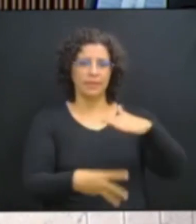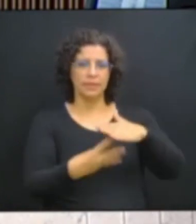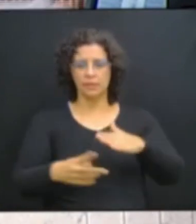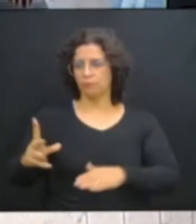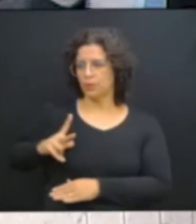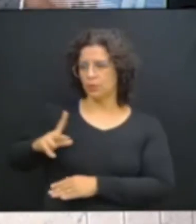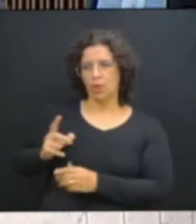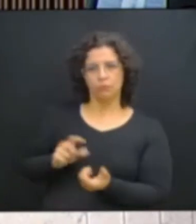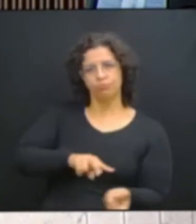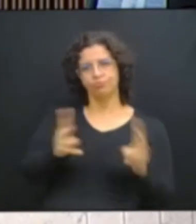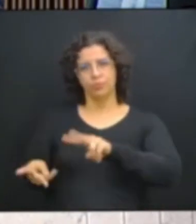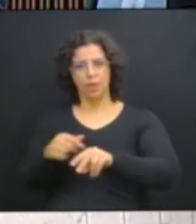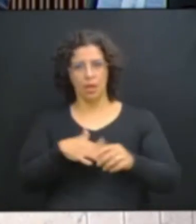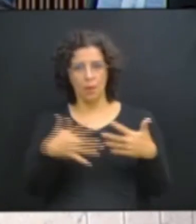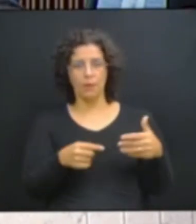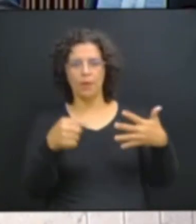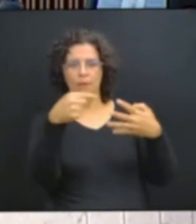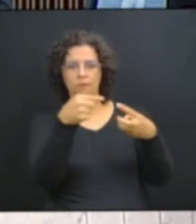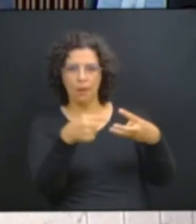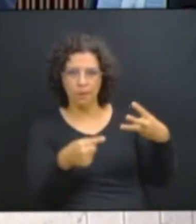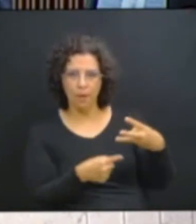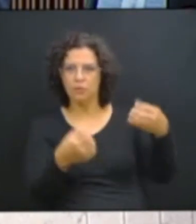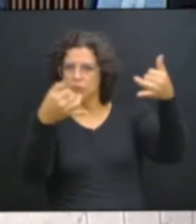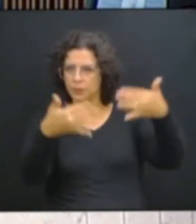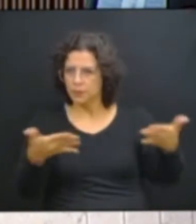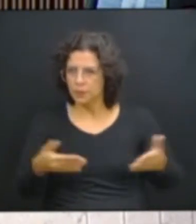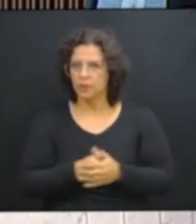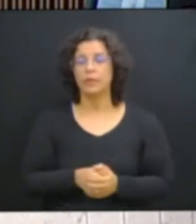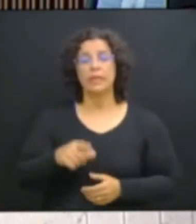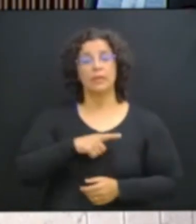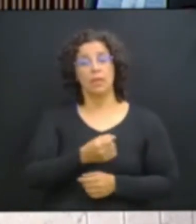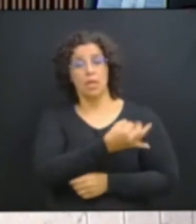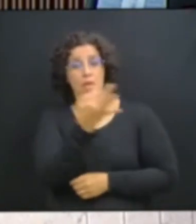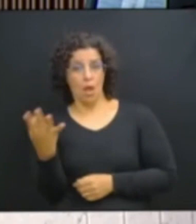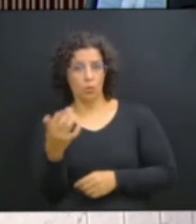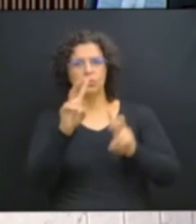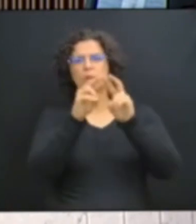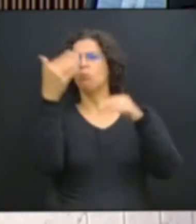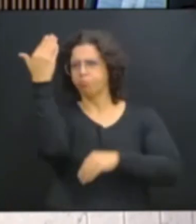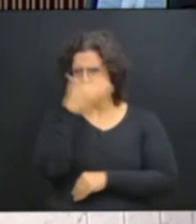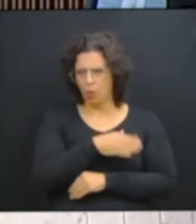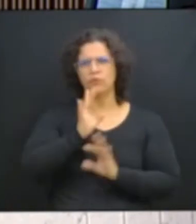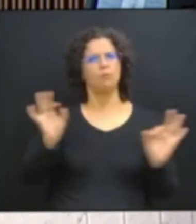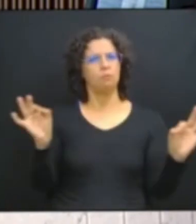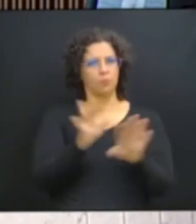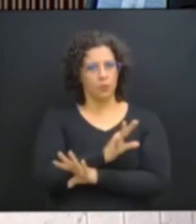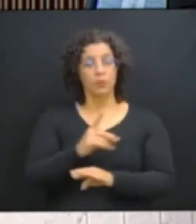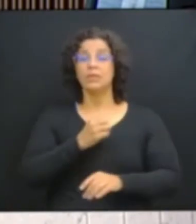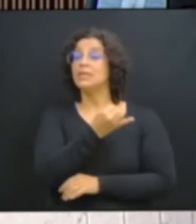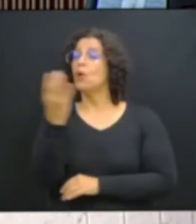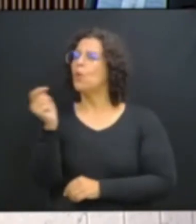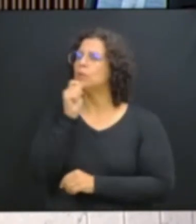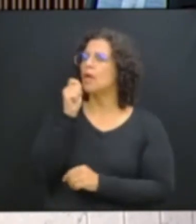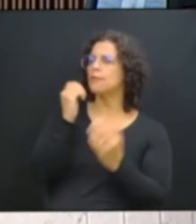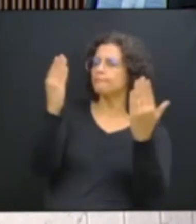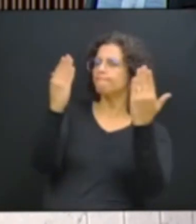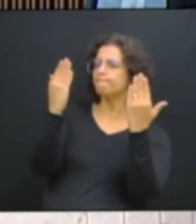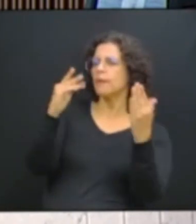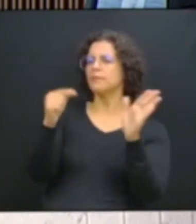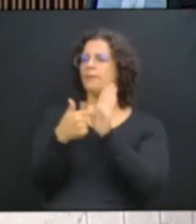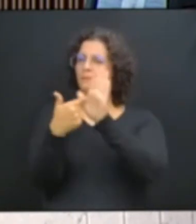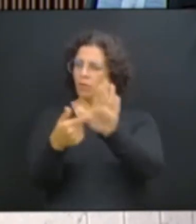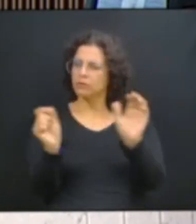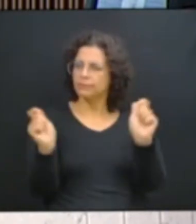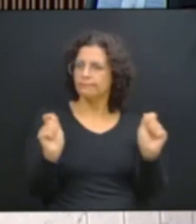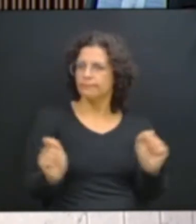elementos trazidos à tona, muitos deles já comprovados, e muitos deles que precisam de